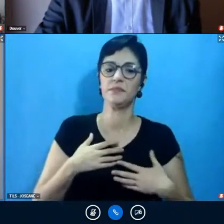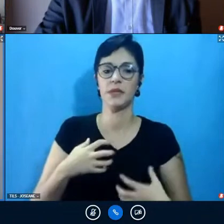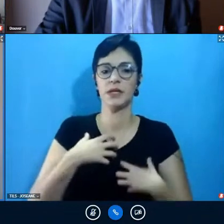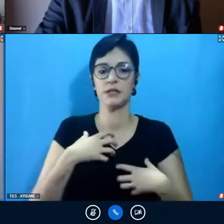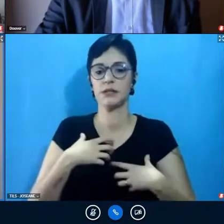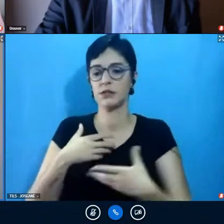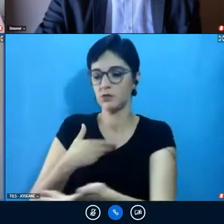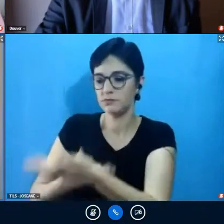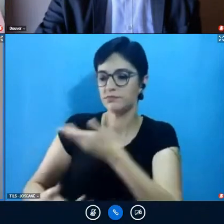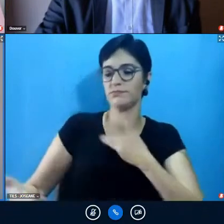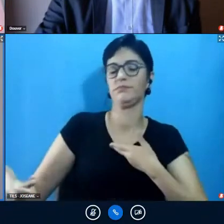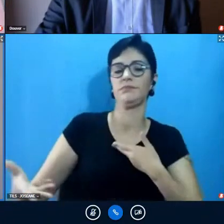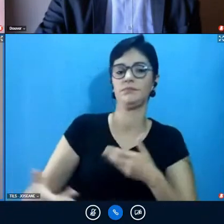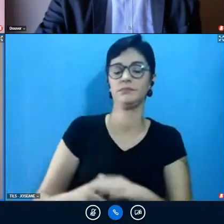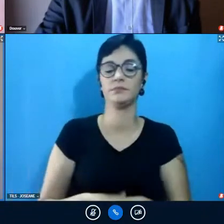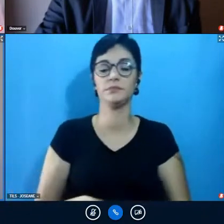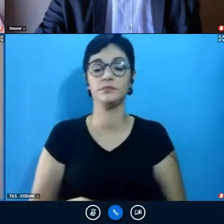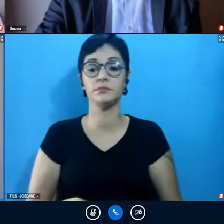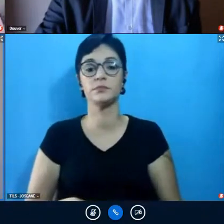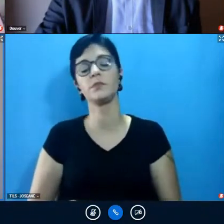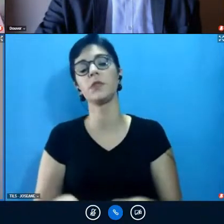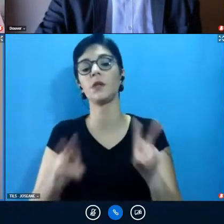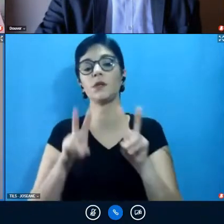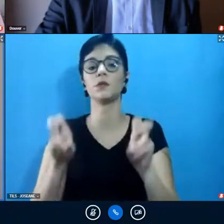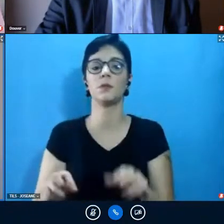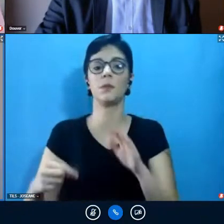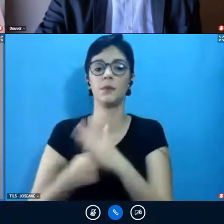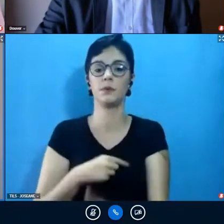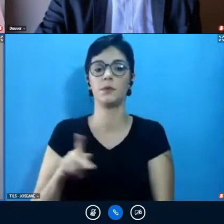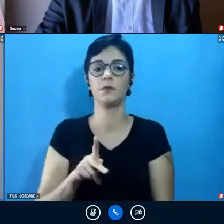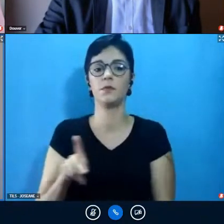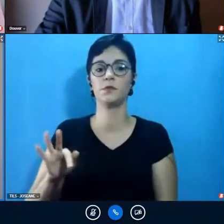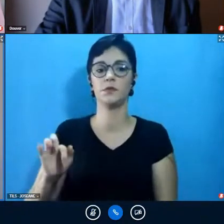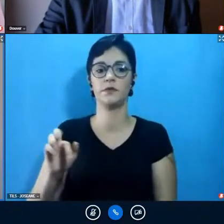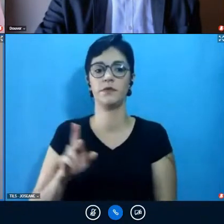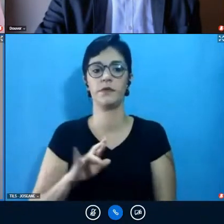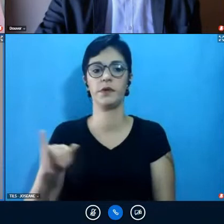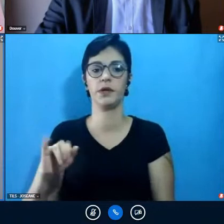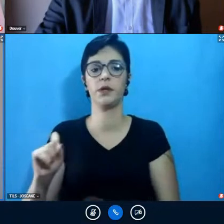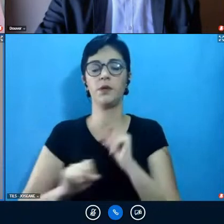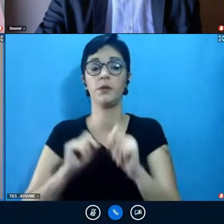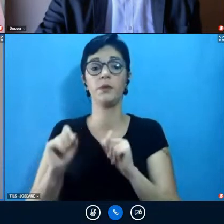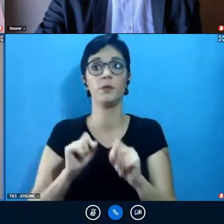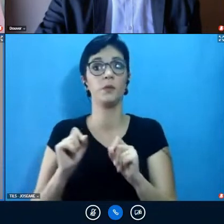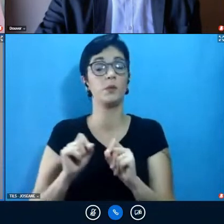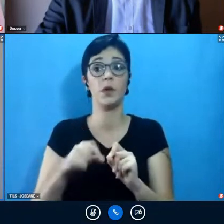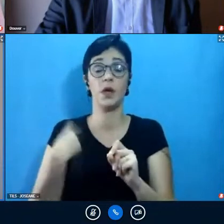volta. Em relação à pergunta do professor Ferri, o nosso primeiro de divulgação